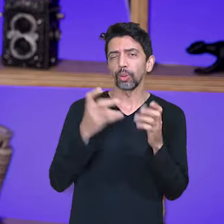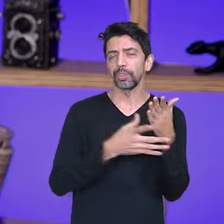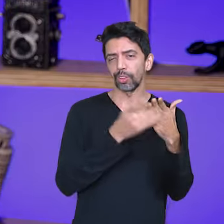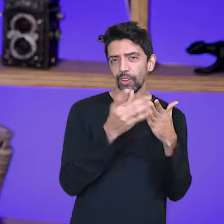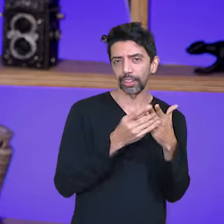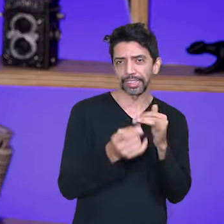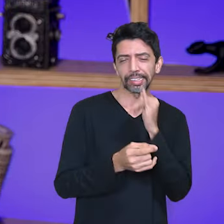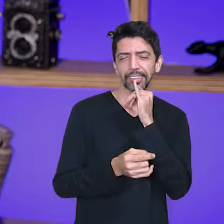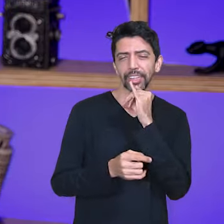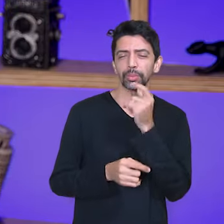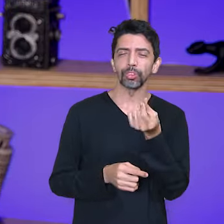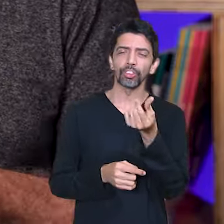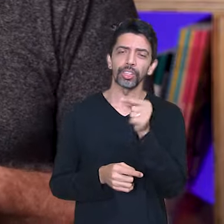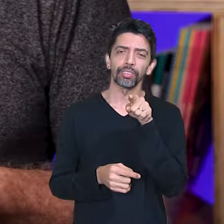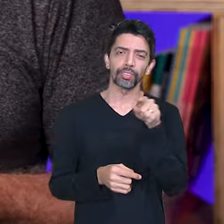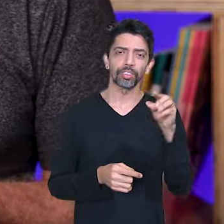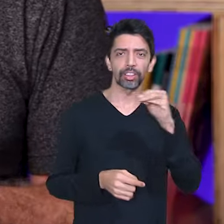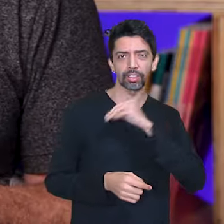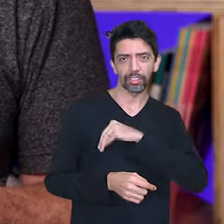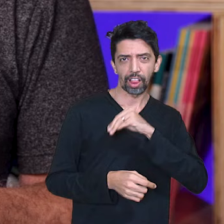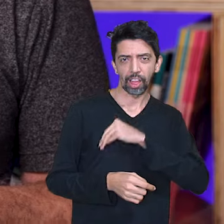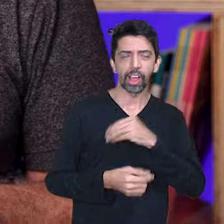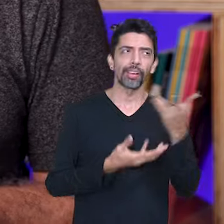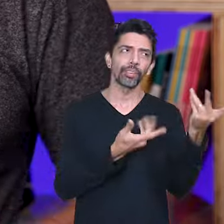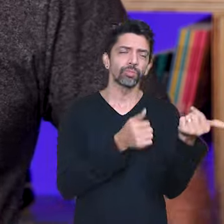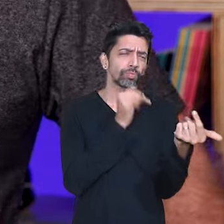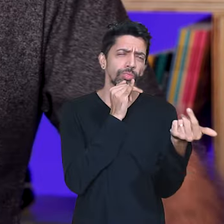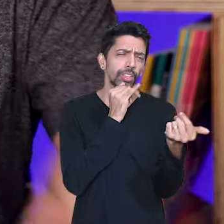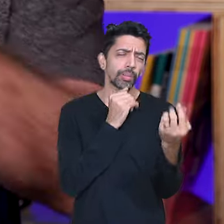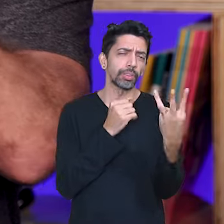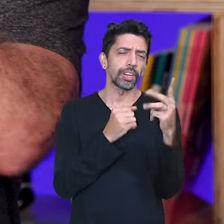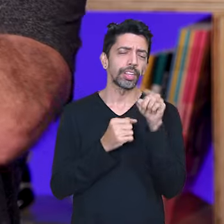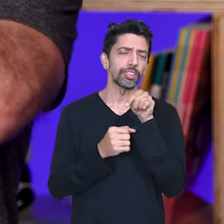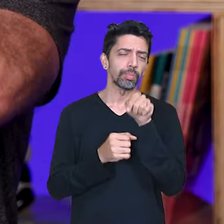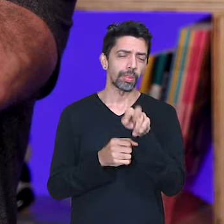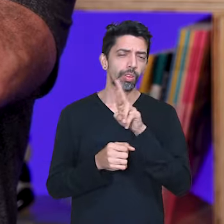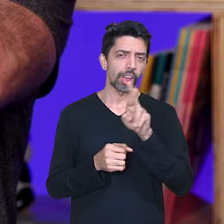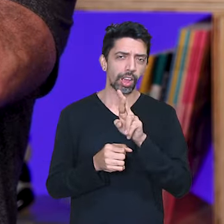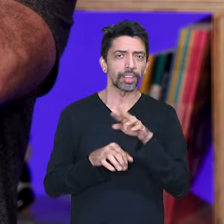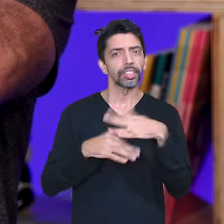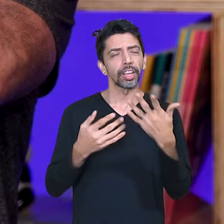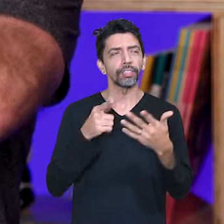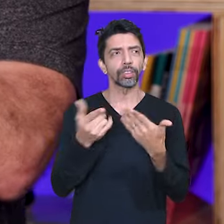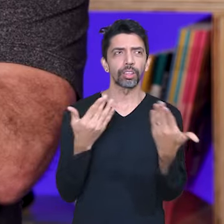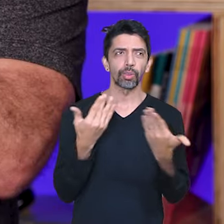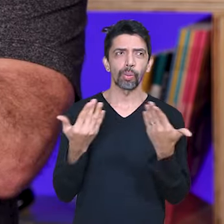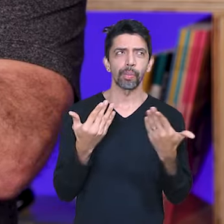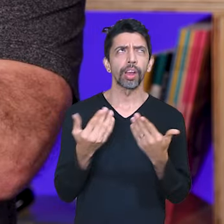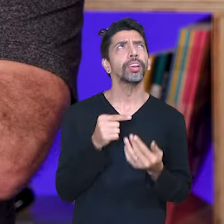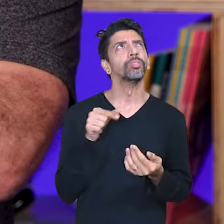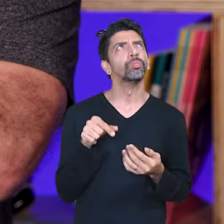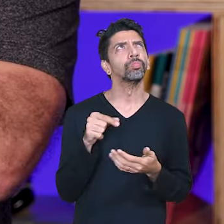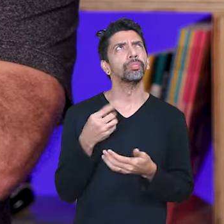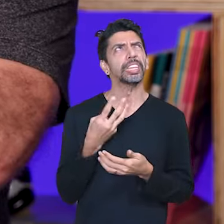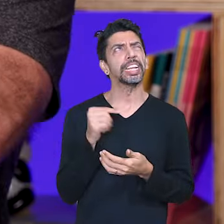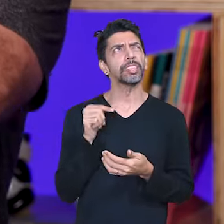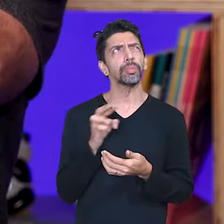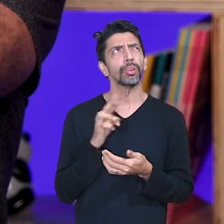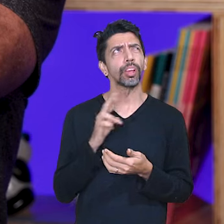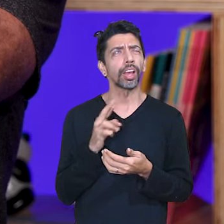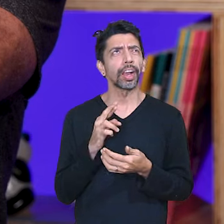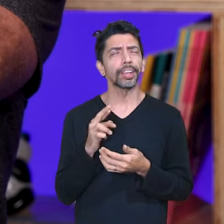Imagine que você ganhe X aqui, ganho lá 3 mil reais, vou dolarizar isso enquanto dividir pelo valor